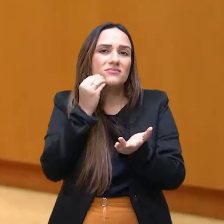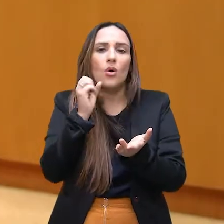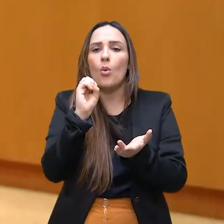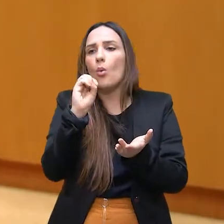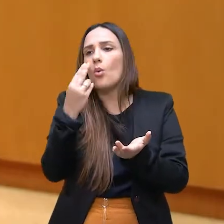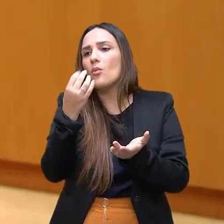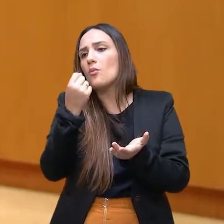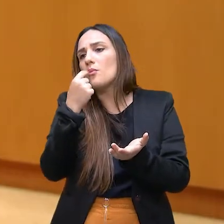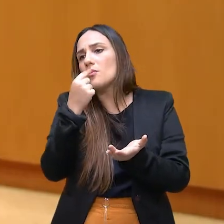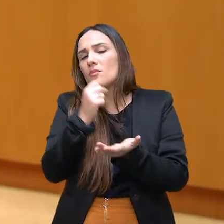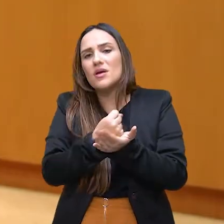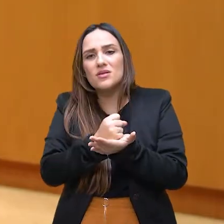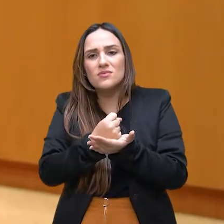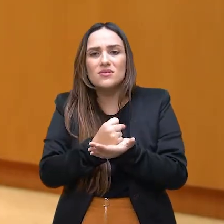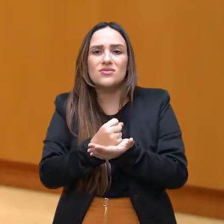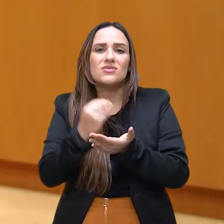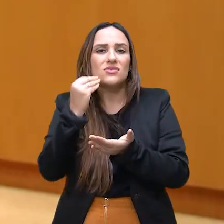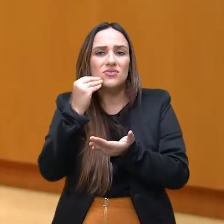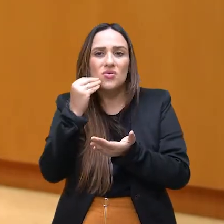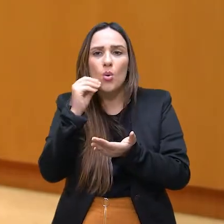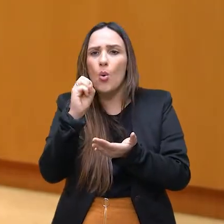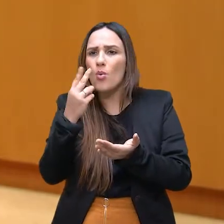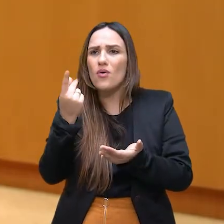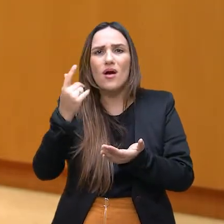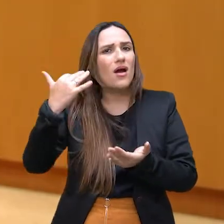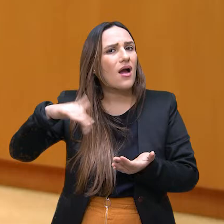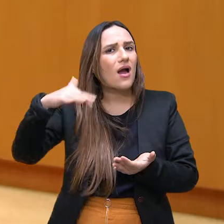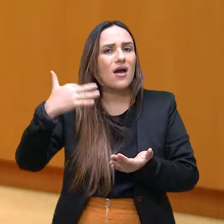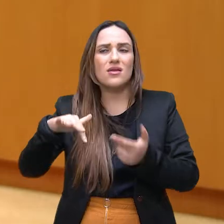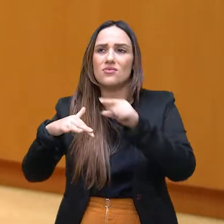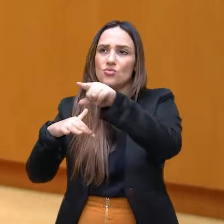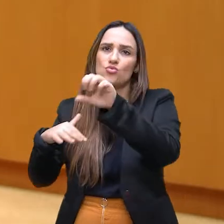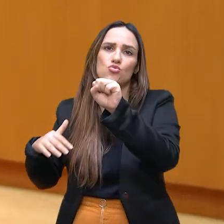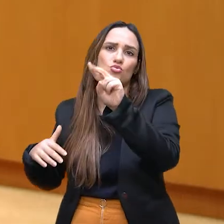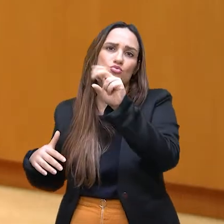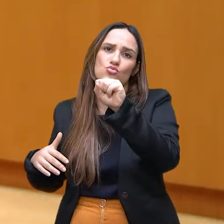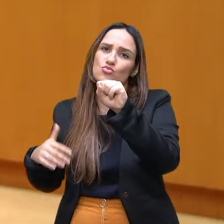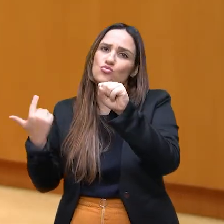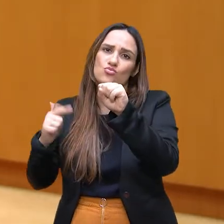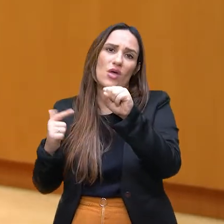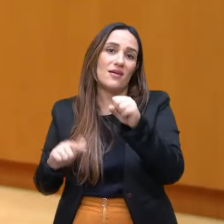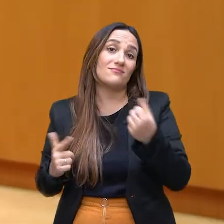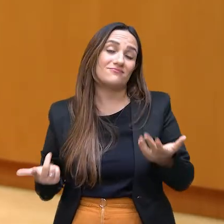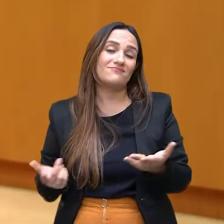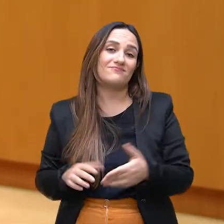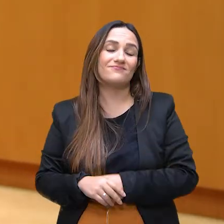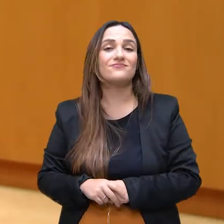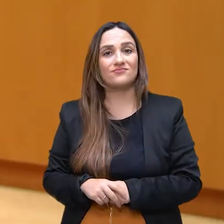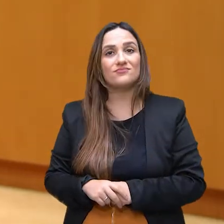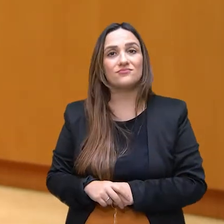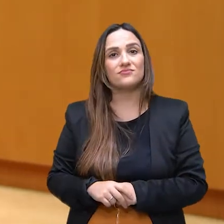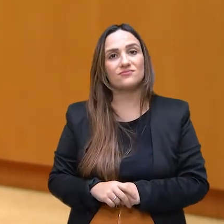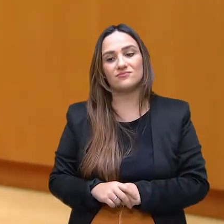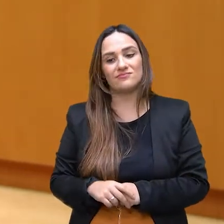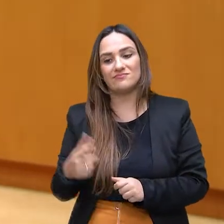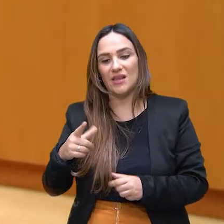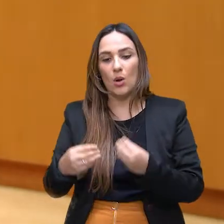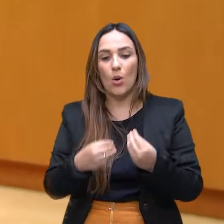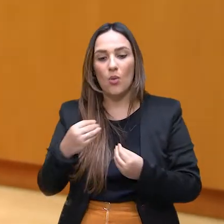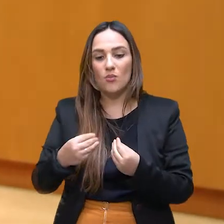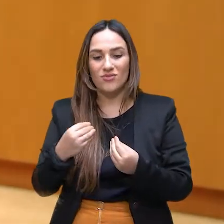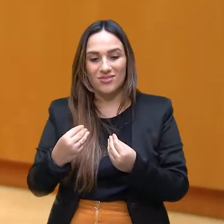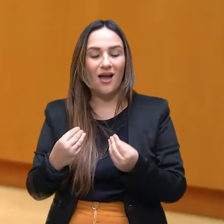ou medicamento experimental ou de altíssimo custo que o SUS não costuma fornecer, nem tem condições